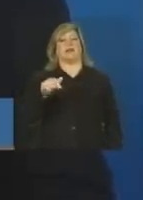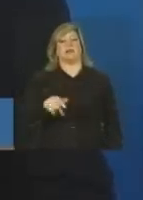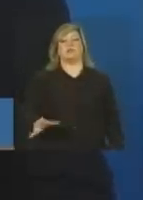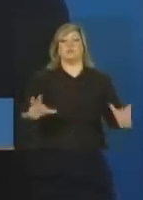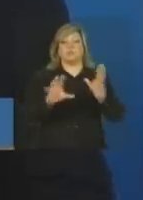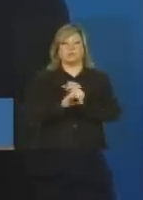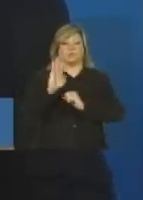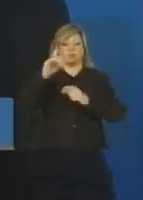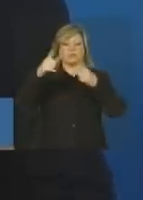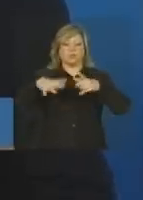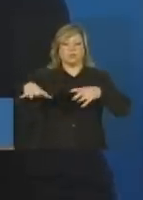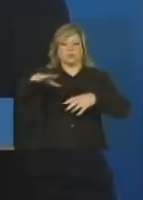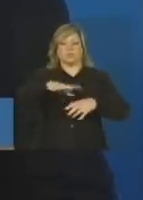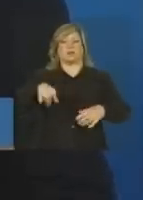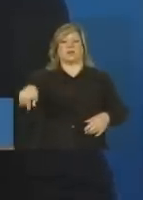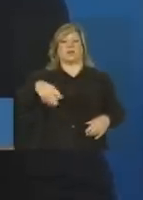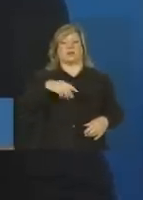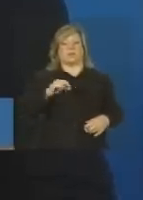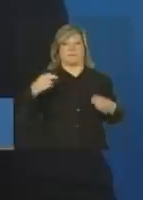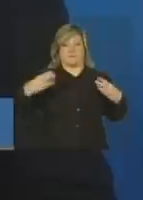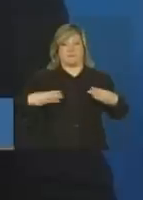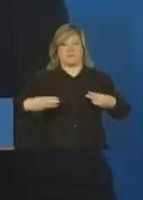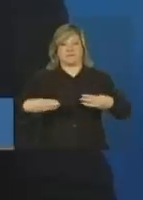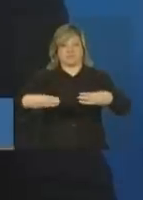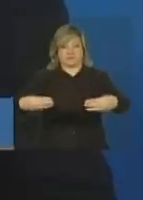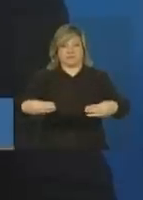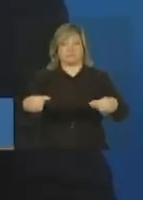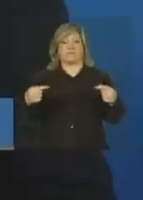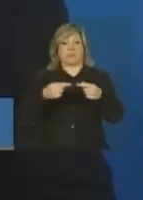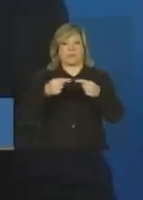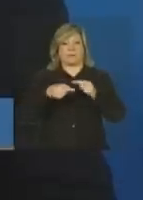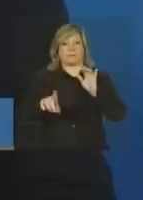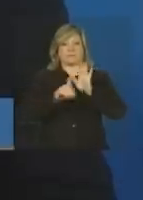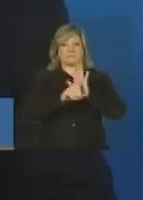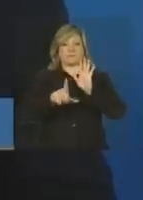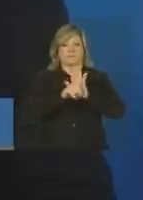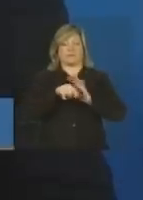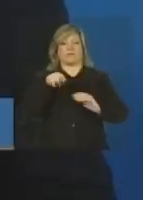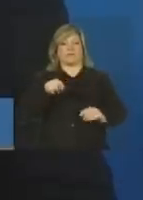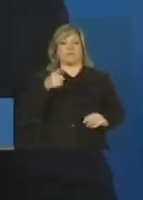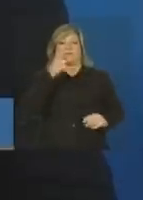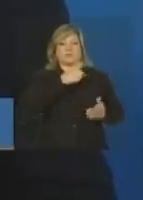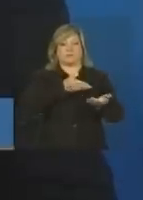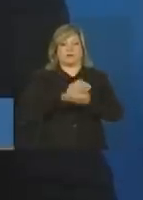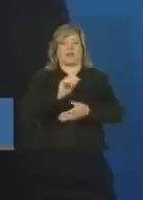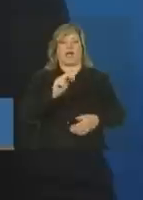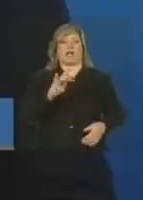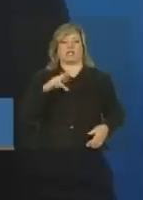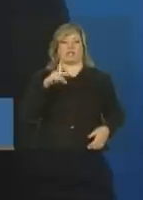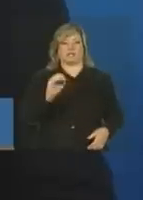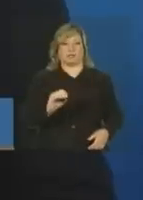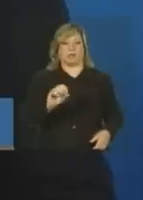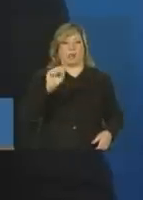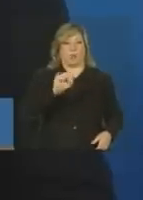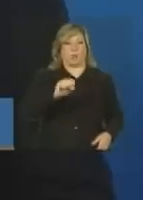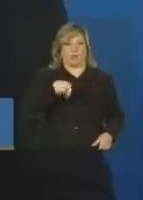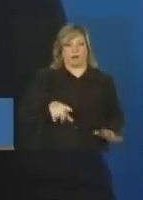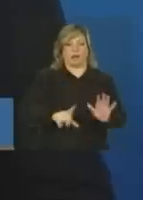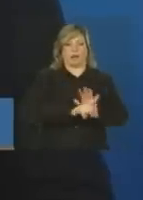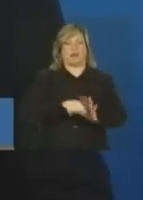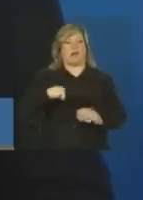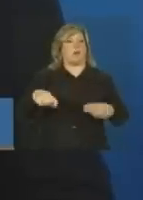âmbito local. O Ministério, ele não, de acordo com o decreto que regulamentou o artigo 8º da lei, o Ministério ele não